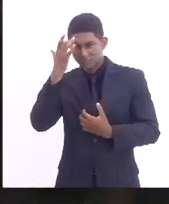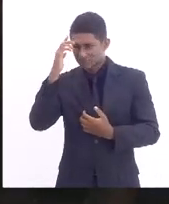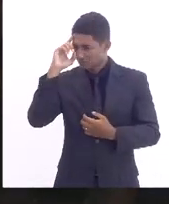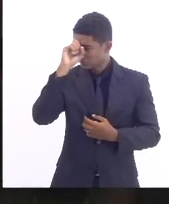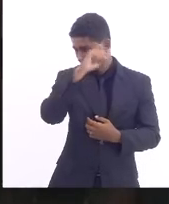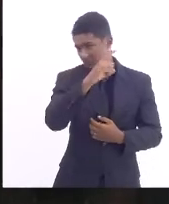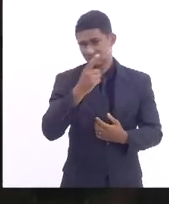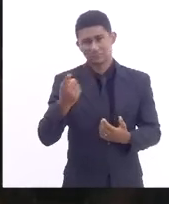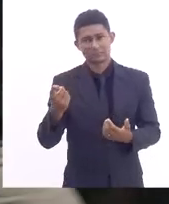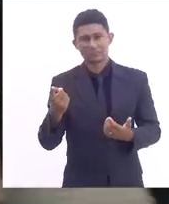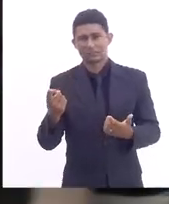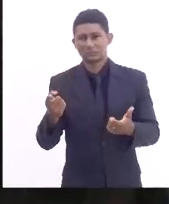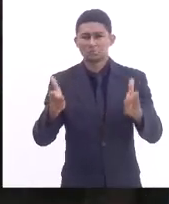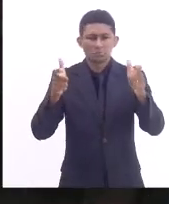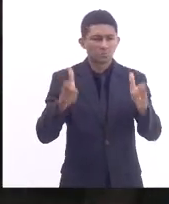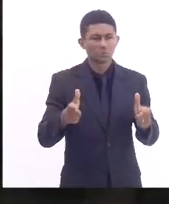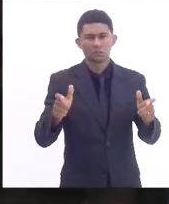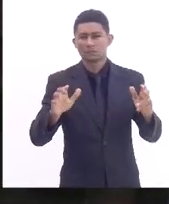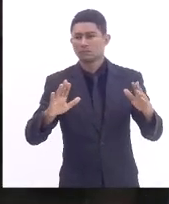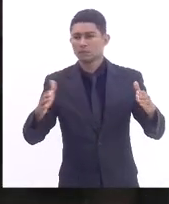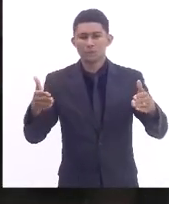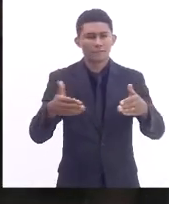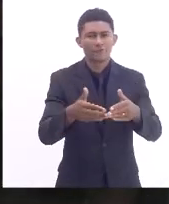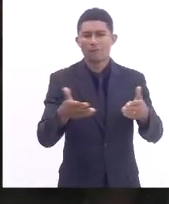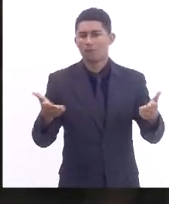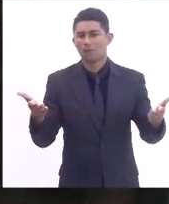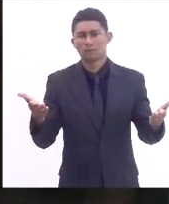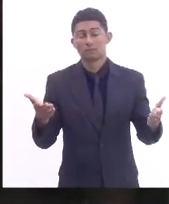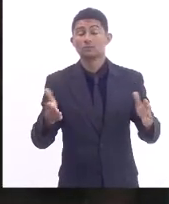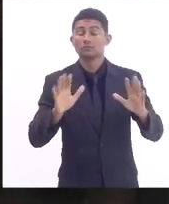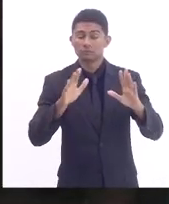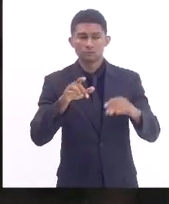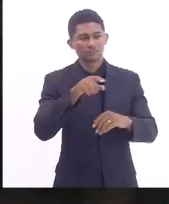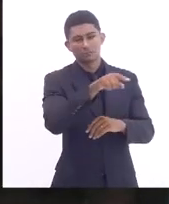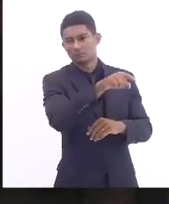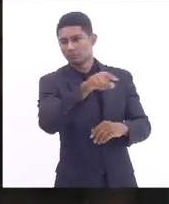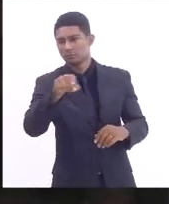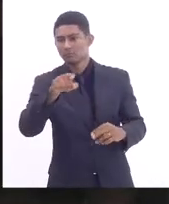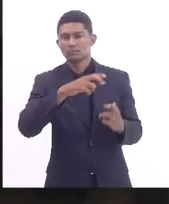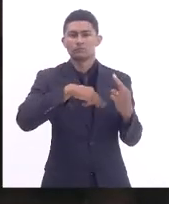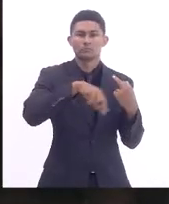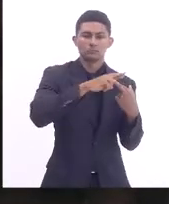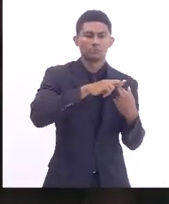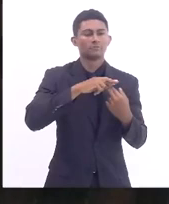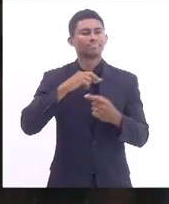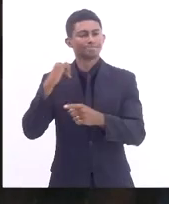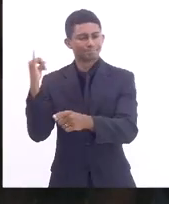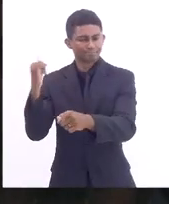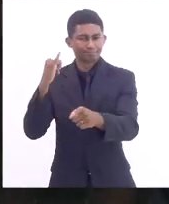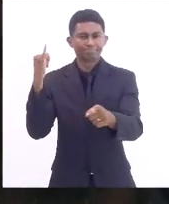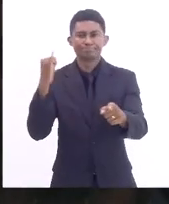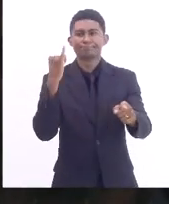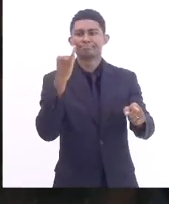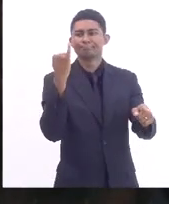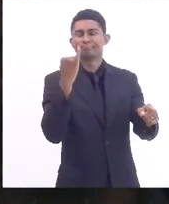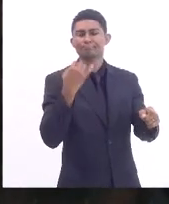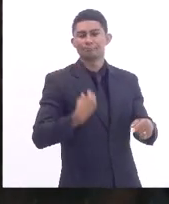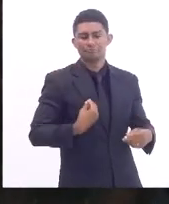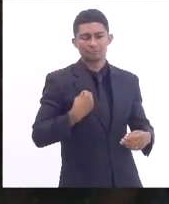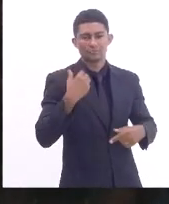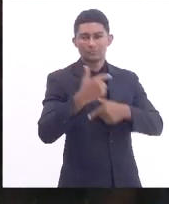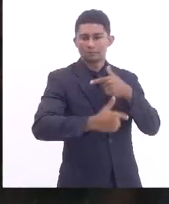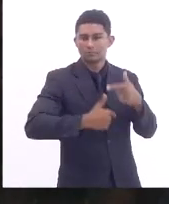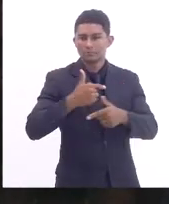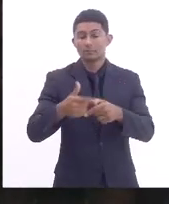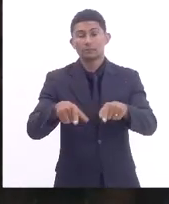ver em qualquer espaço em qualquer fórum que o papel deles aqui foi extremamente Positivo eu quero